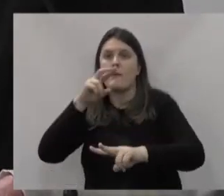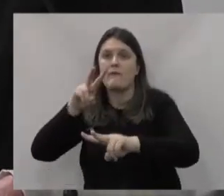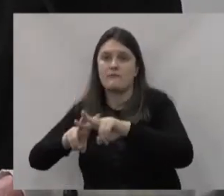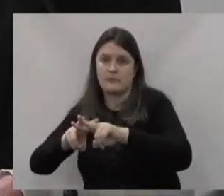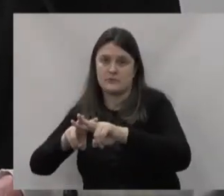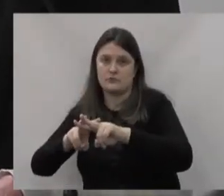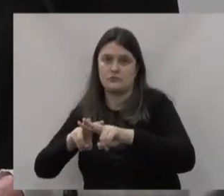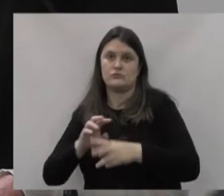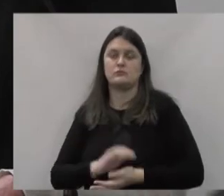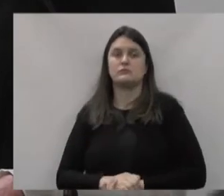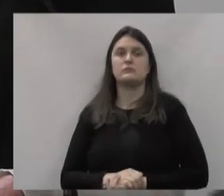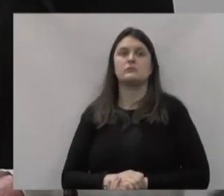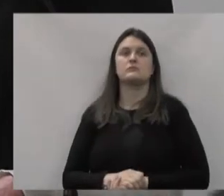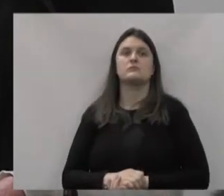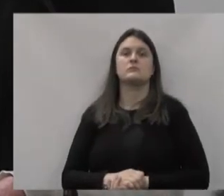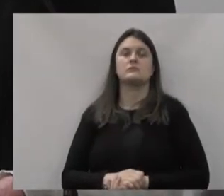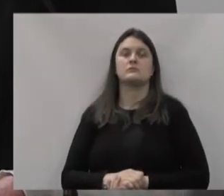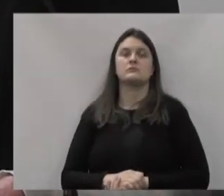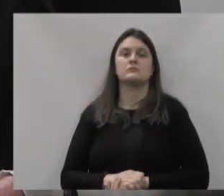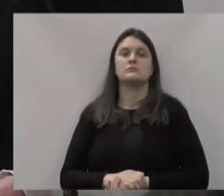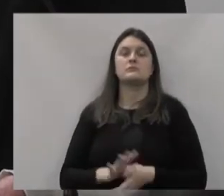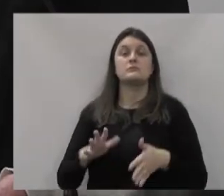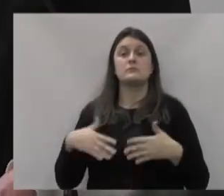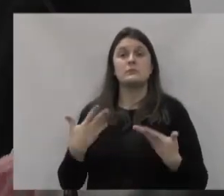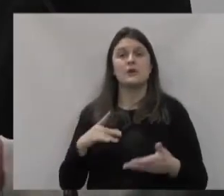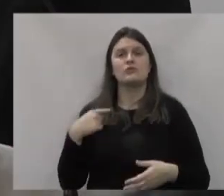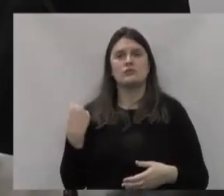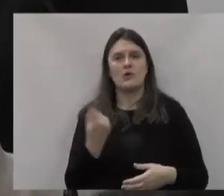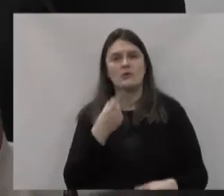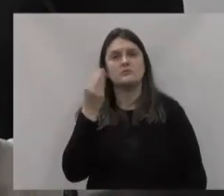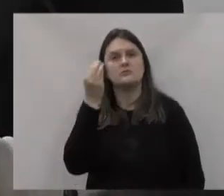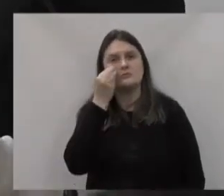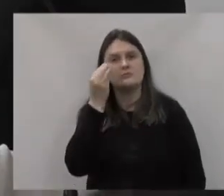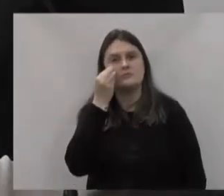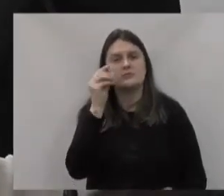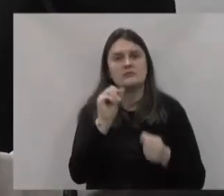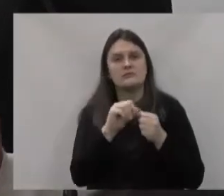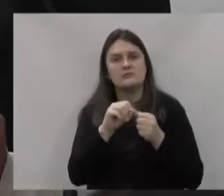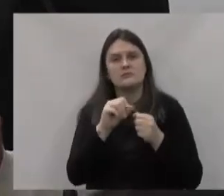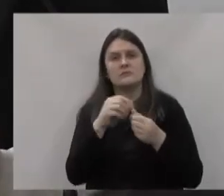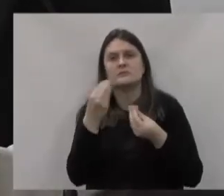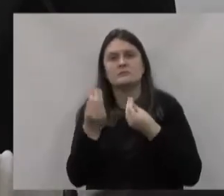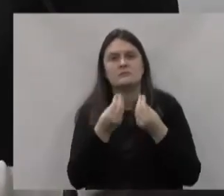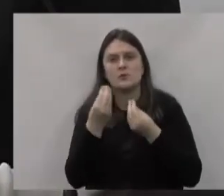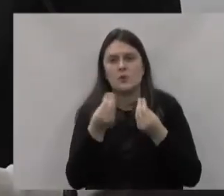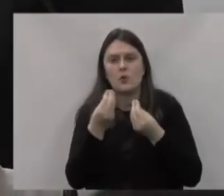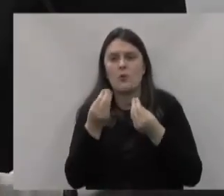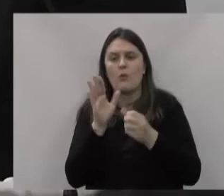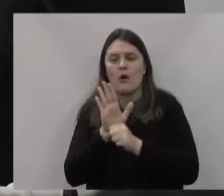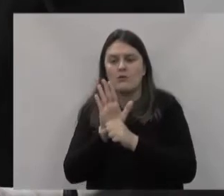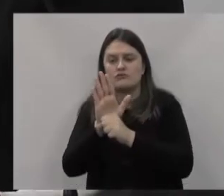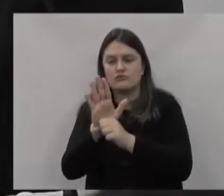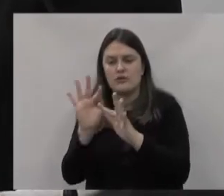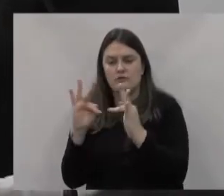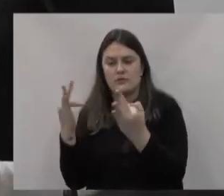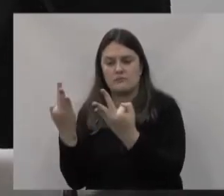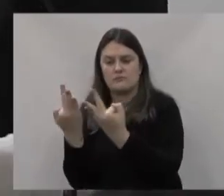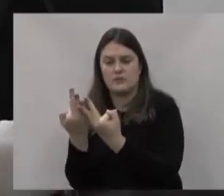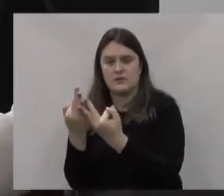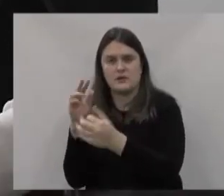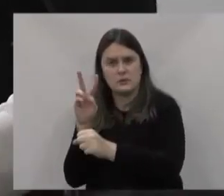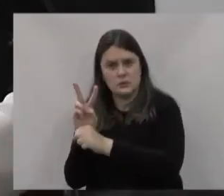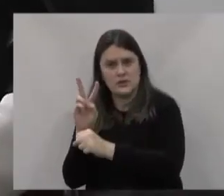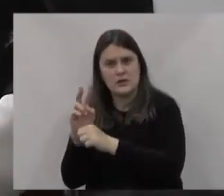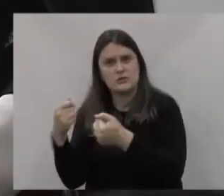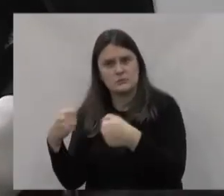isso, né? Então, o que a gente tenta fazer é cercar a melhor maneira que essa família esteja